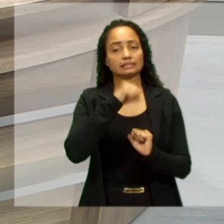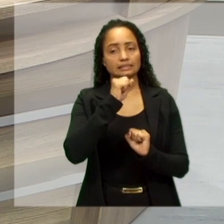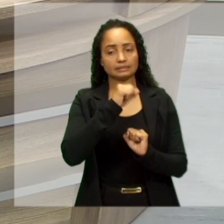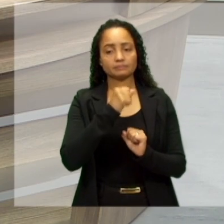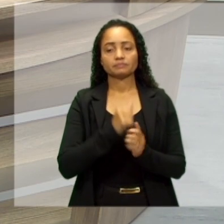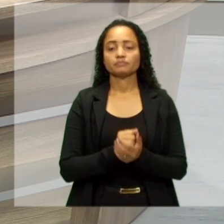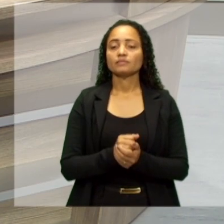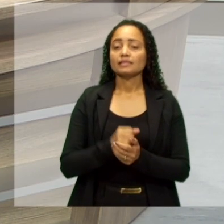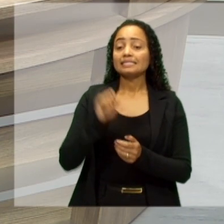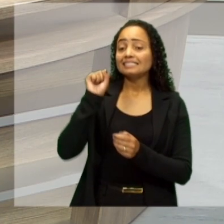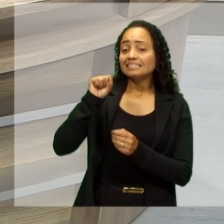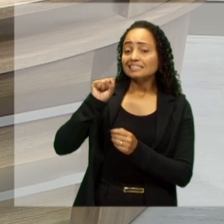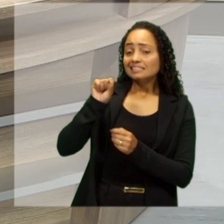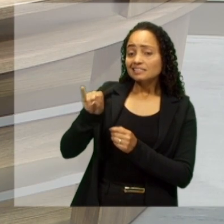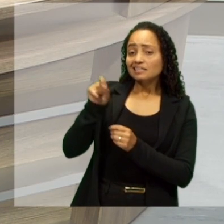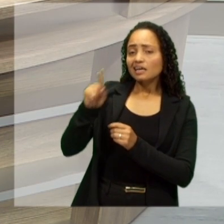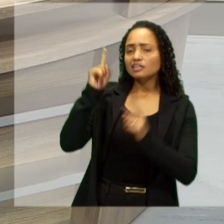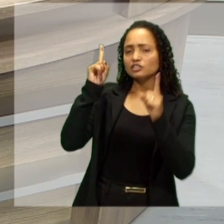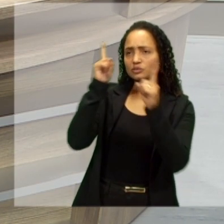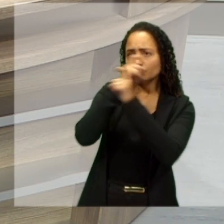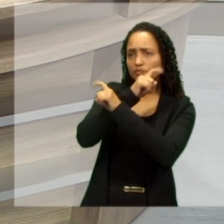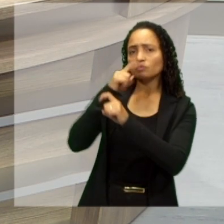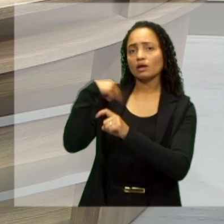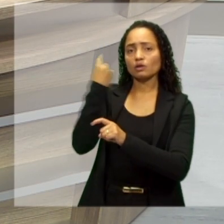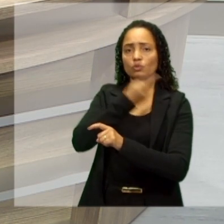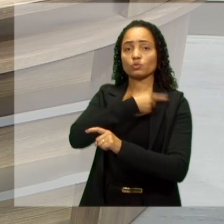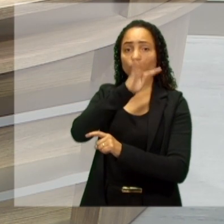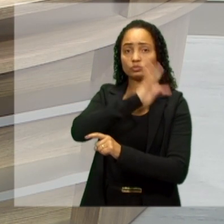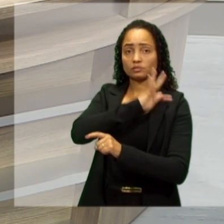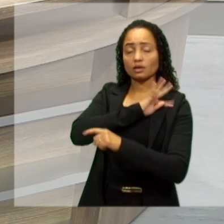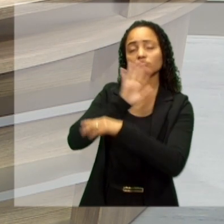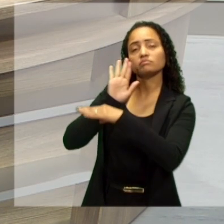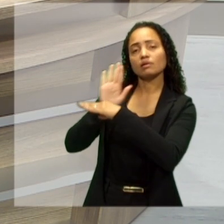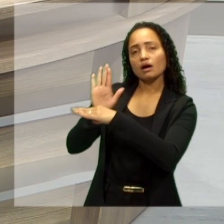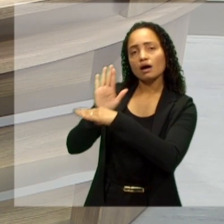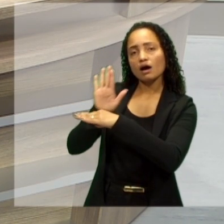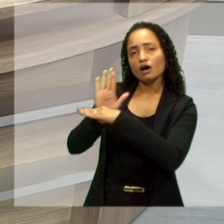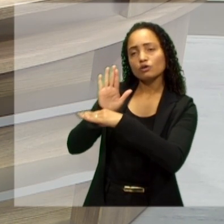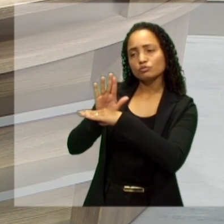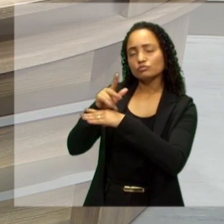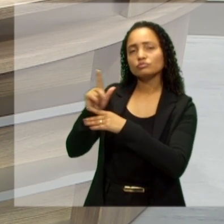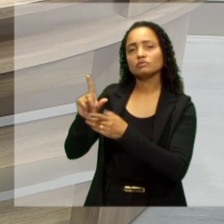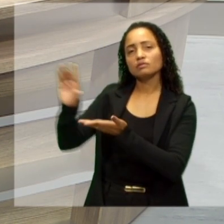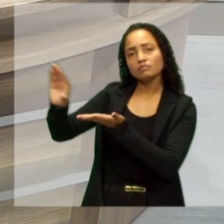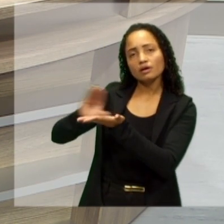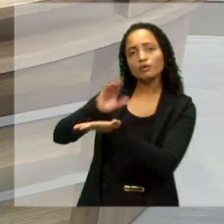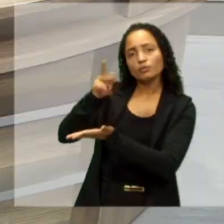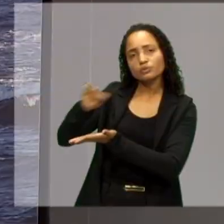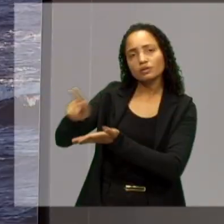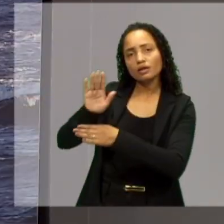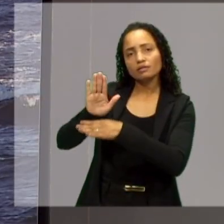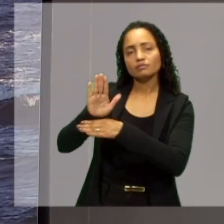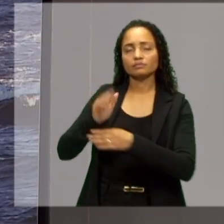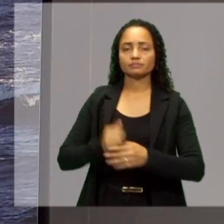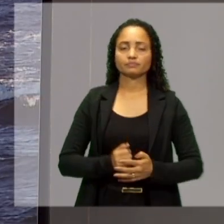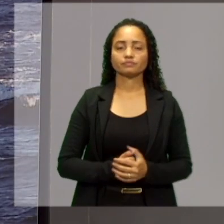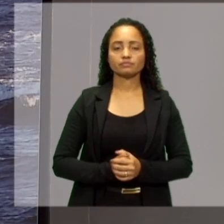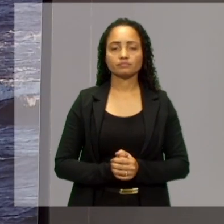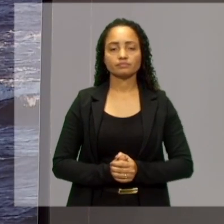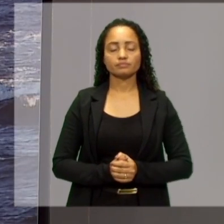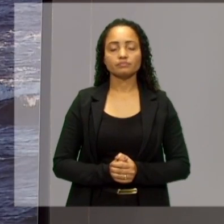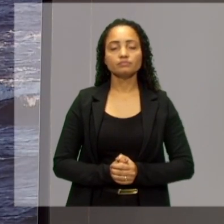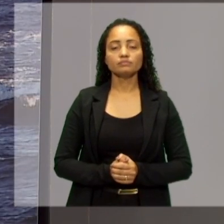se ele tiver alguma dificuldade, os nossos técnicos ajudam na elaboração do recurso. Um pouquinho antes da